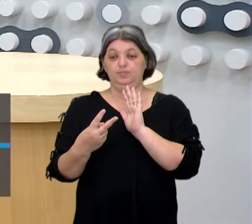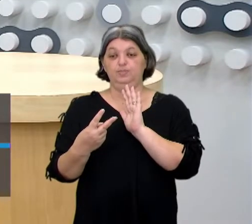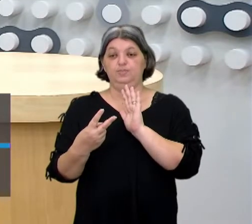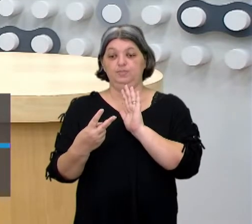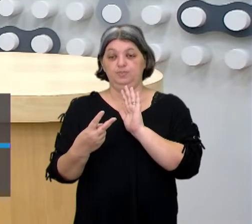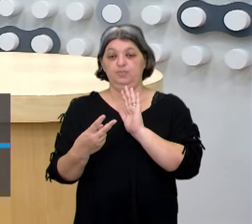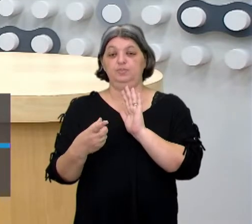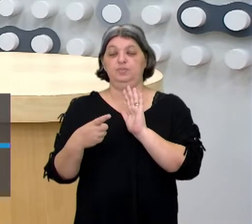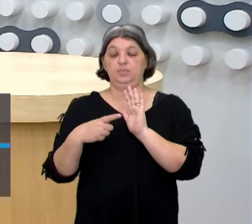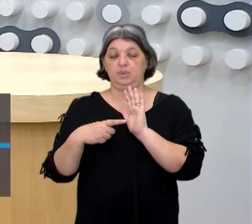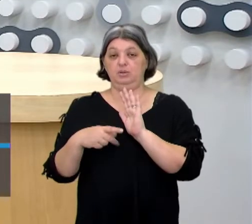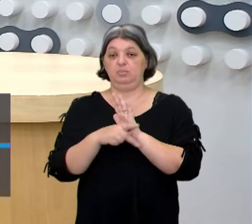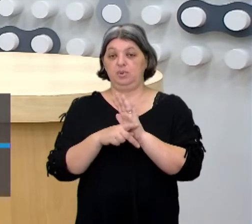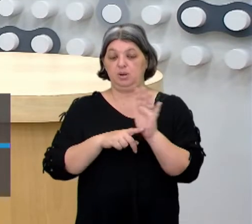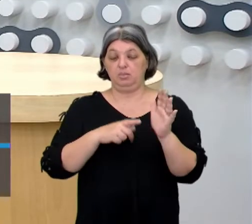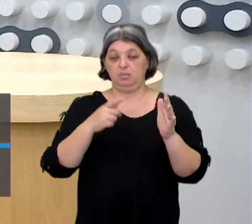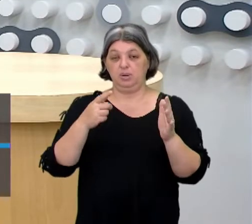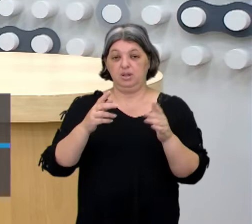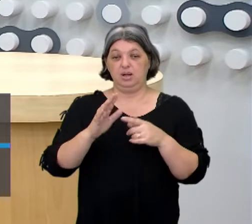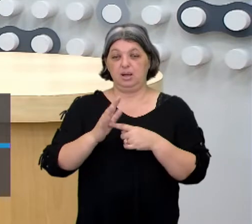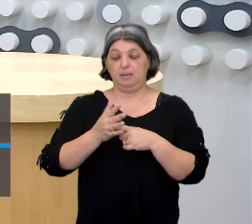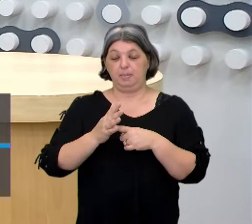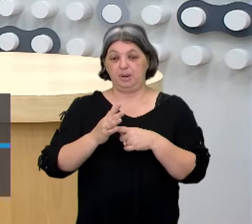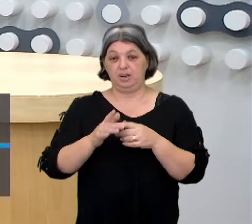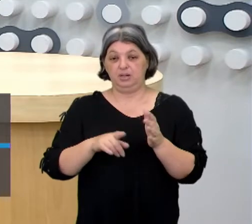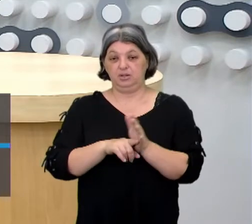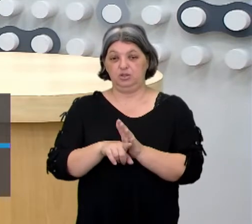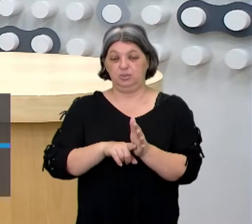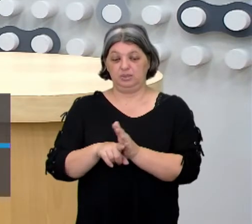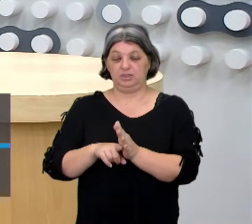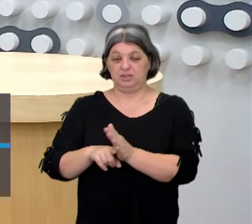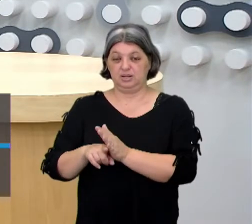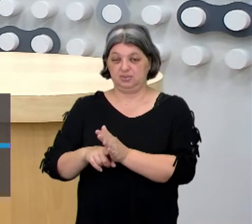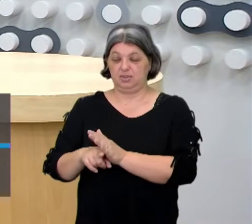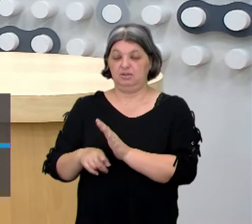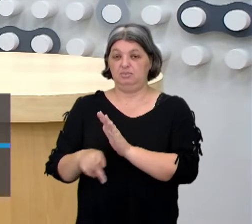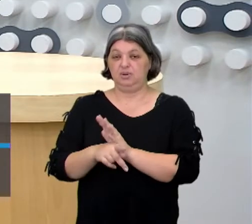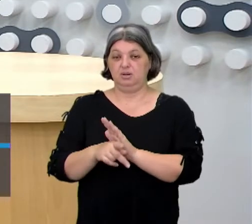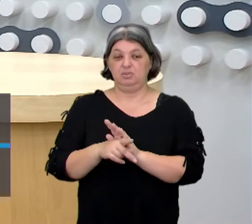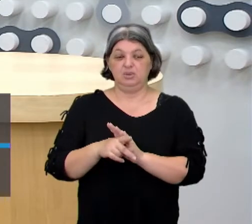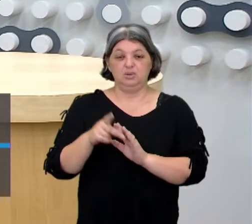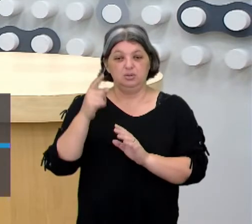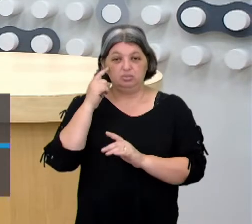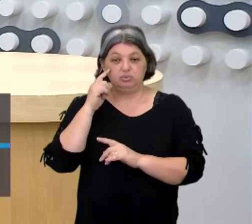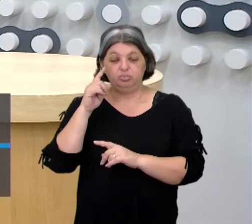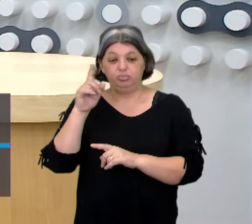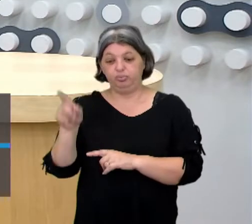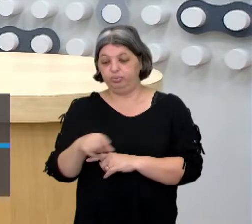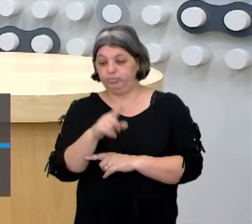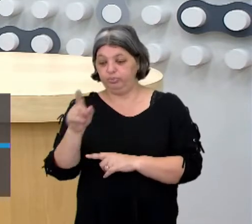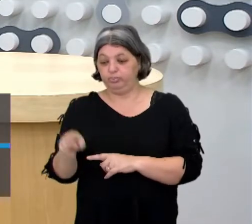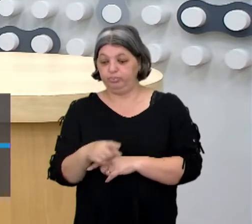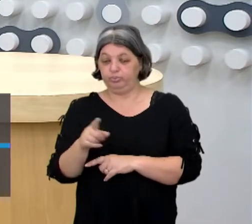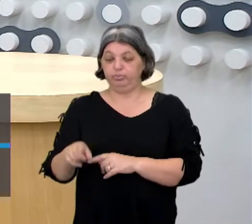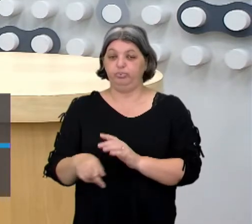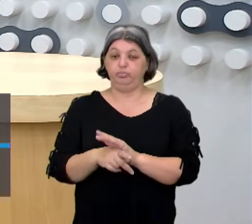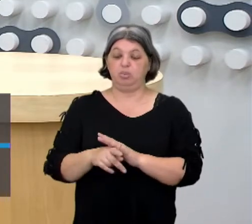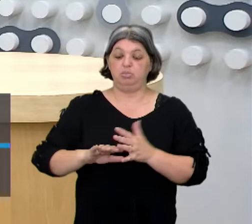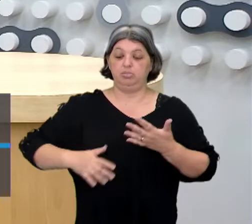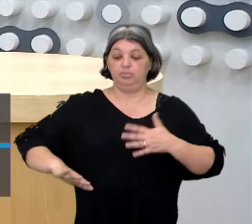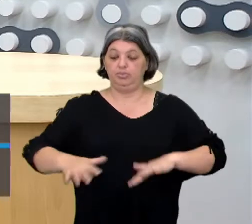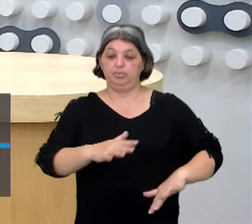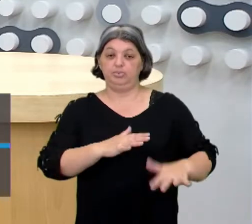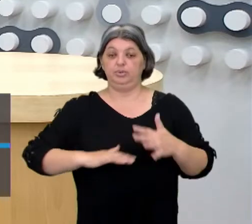aí um sismógrafo, né, que ele chama aí de catavento de terremoto, que funcionava, né? Muitos não acreditavam aí,